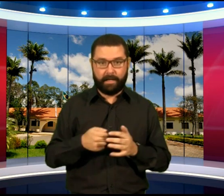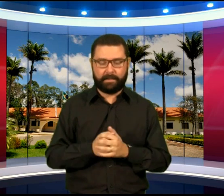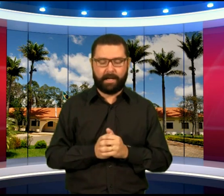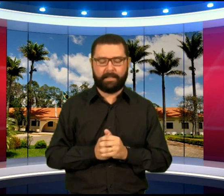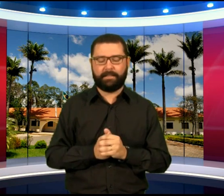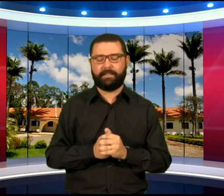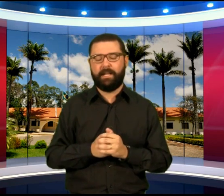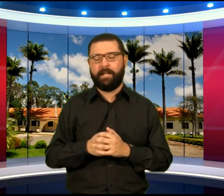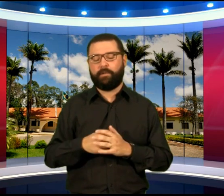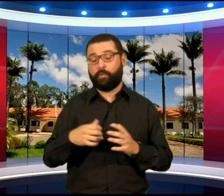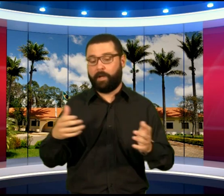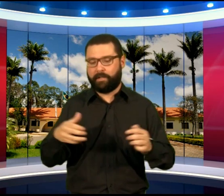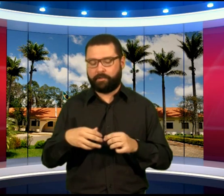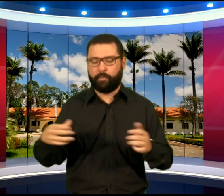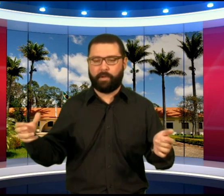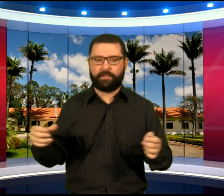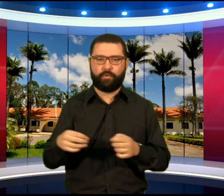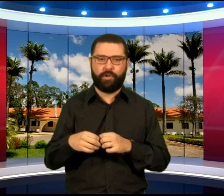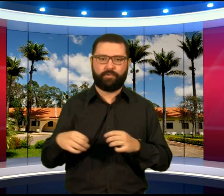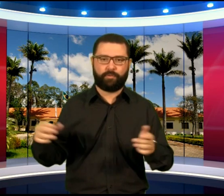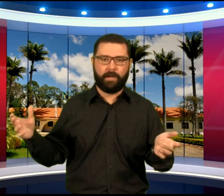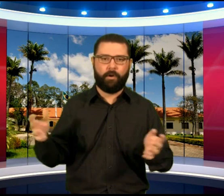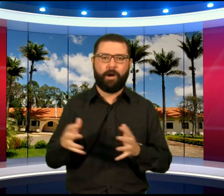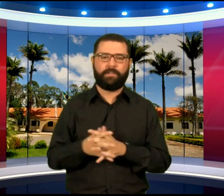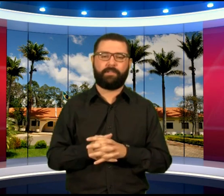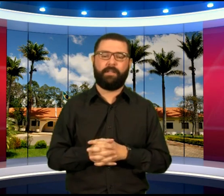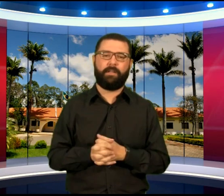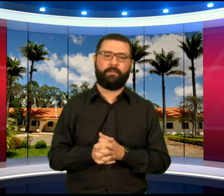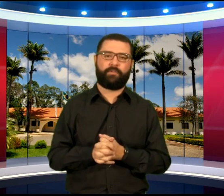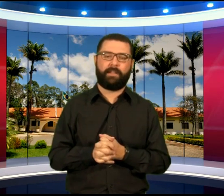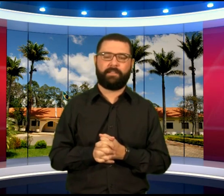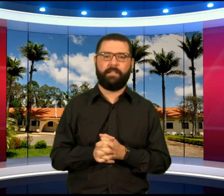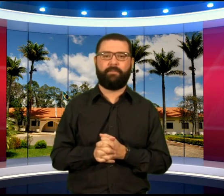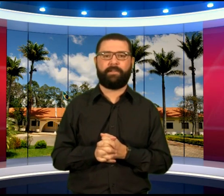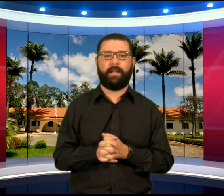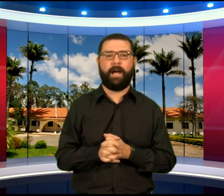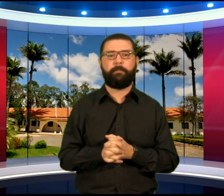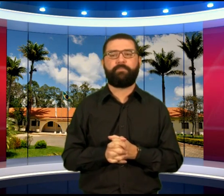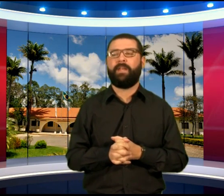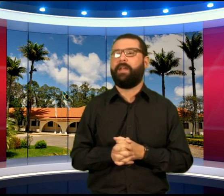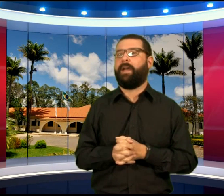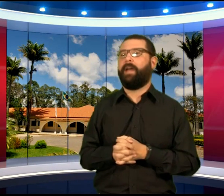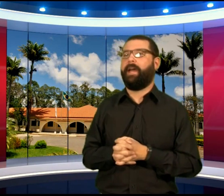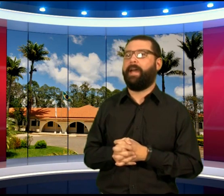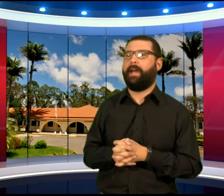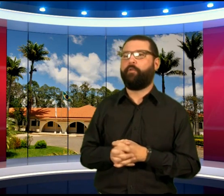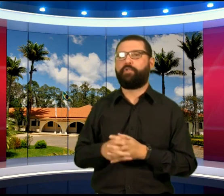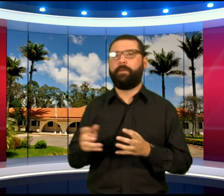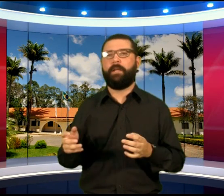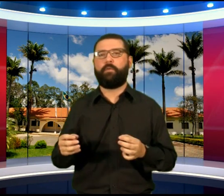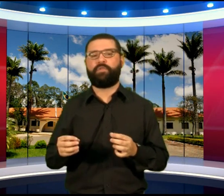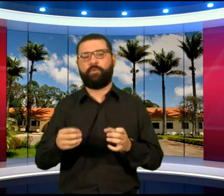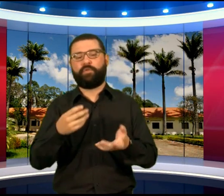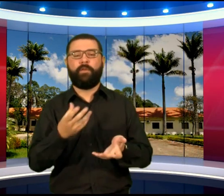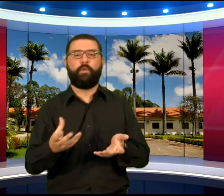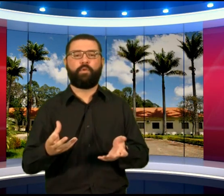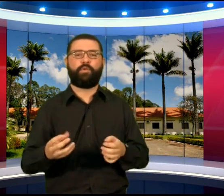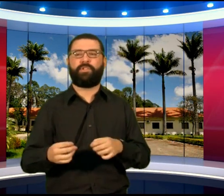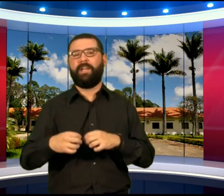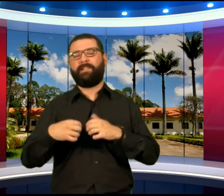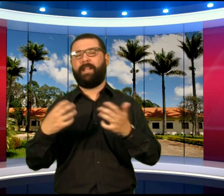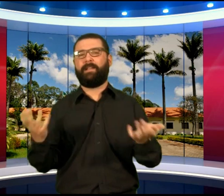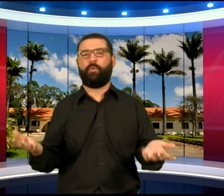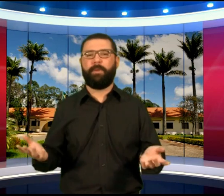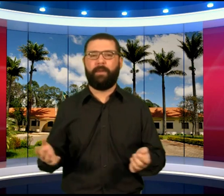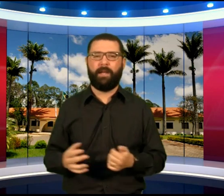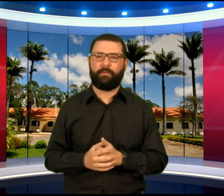acopladas, engatadas, nas tubulações, nos mangotes, né, nos flexíveis lá, os bicos, os